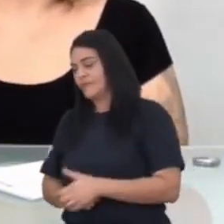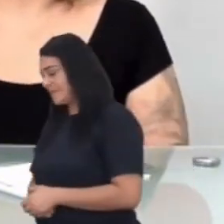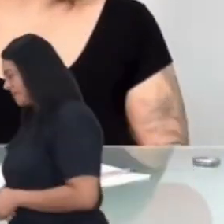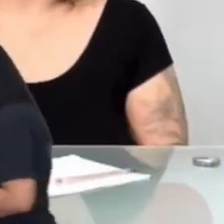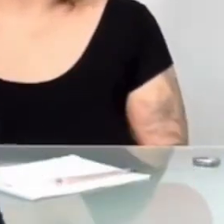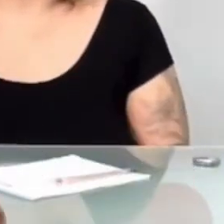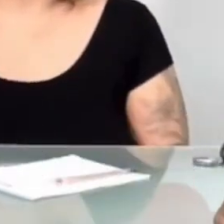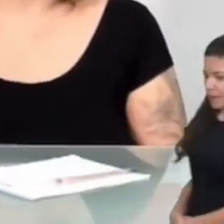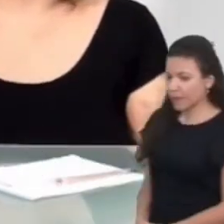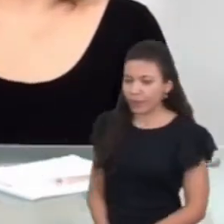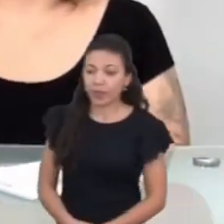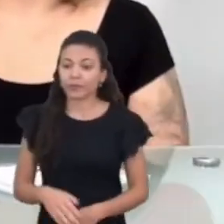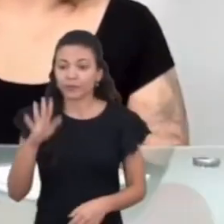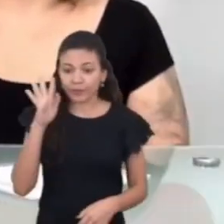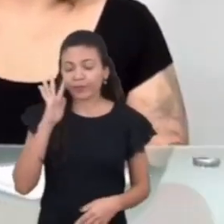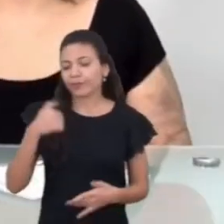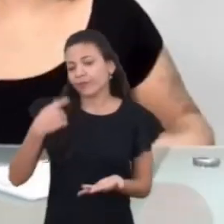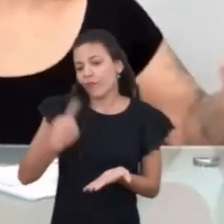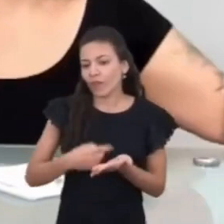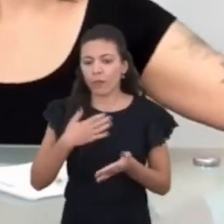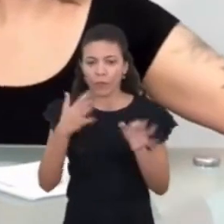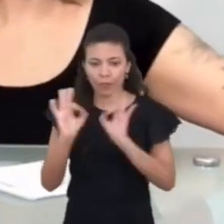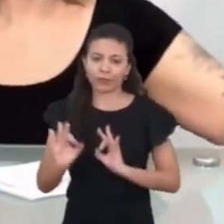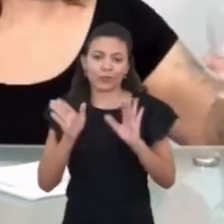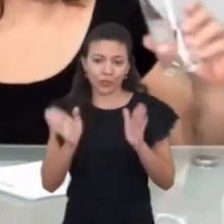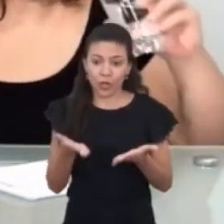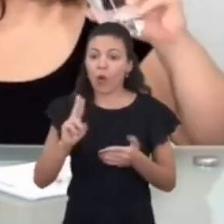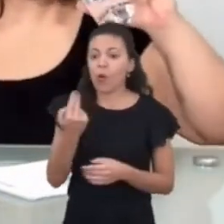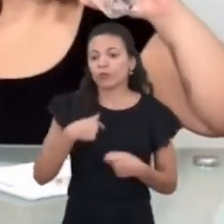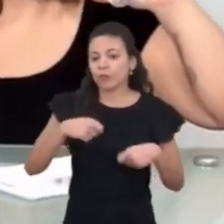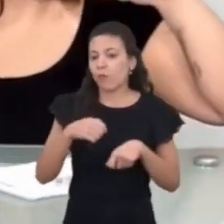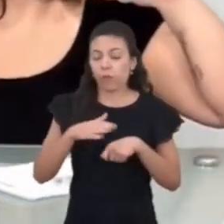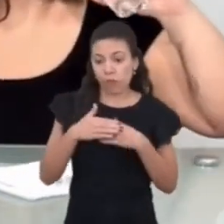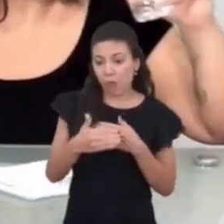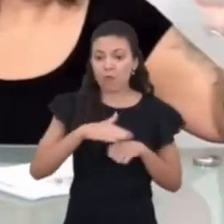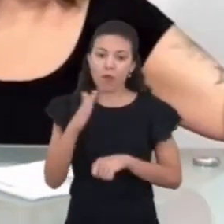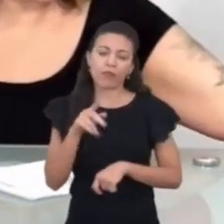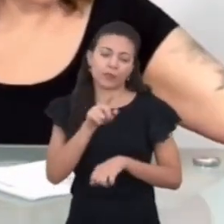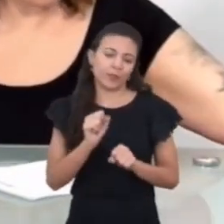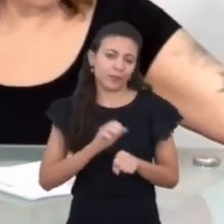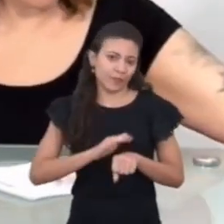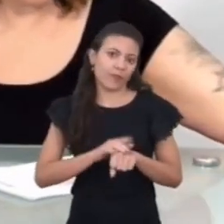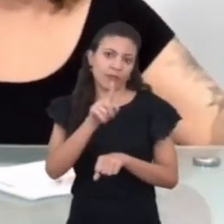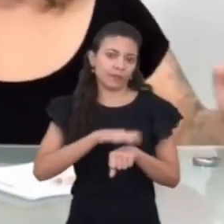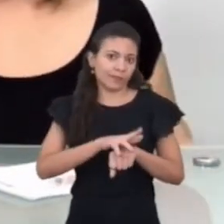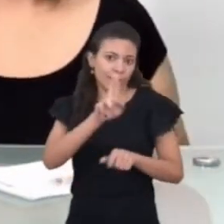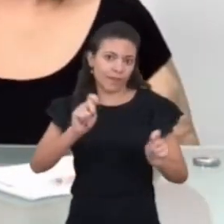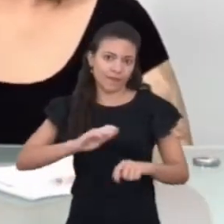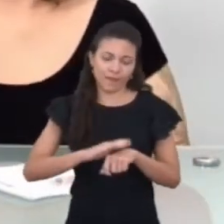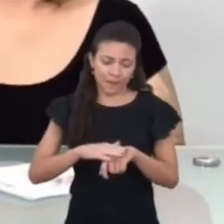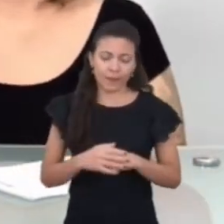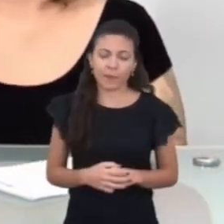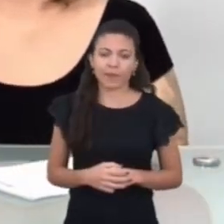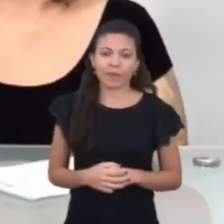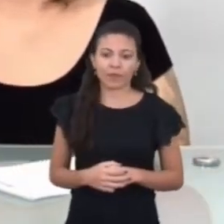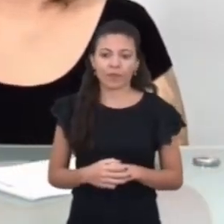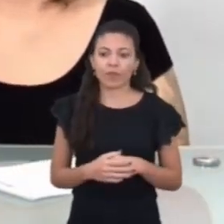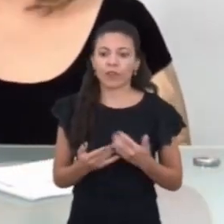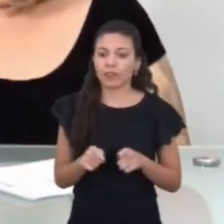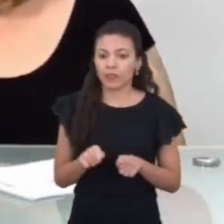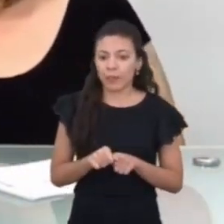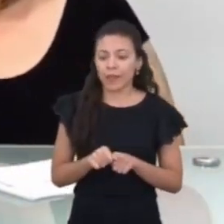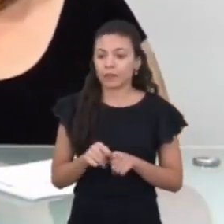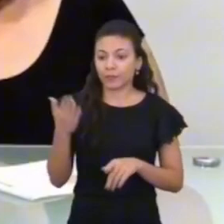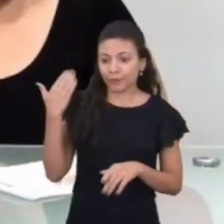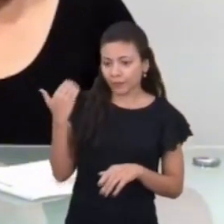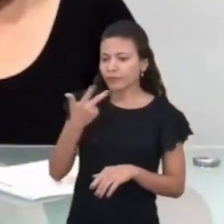tudo em 3 dias e combinei com eles e meu planejamento assim. Eu preciso de mais tempo para essa turma. Então você pode fazer isso e você ainda tem essa autonomia para isso, tá? Então,